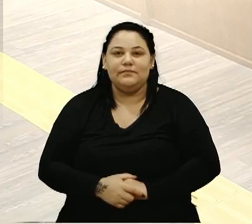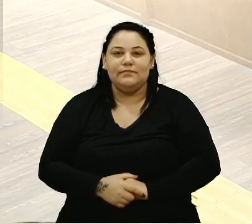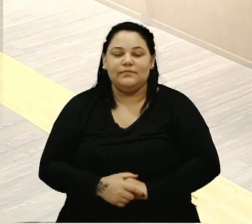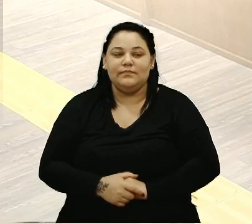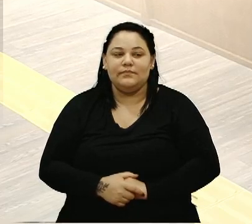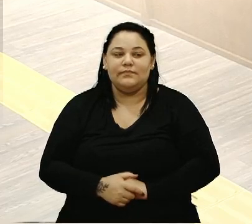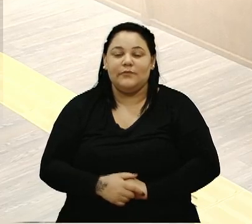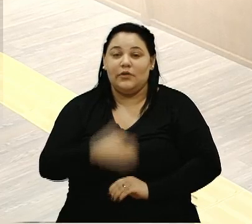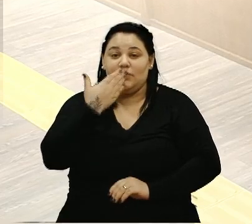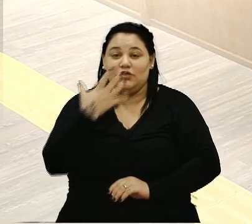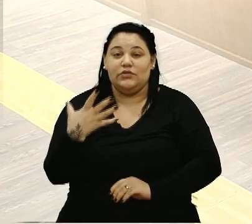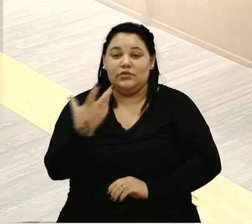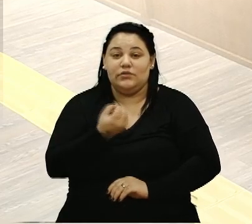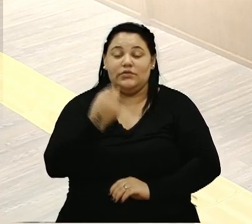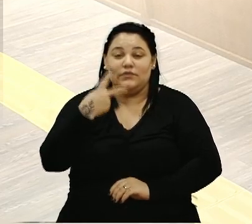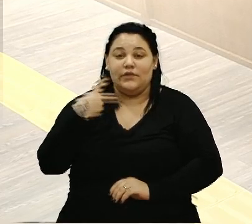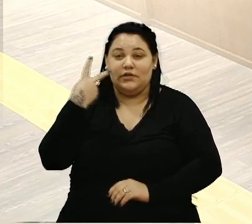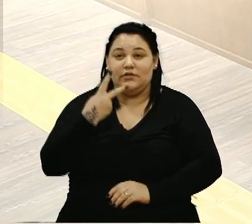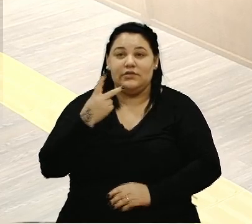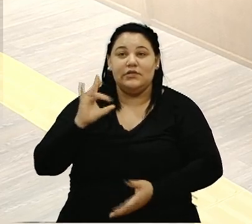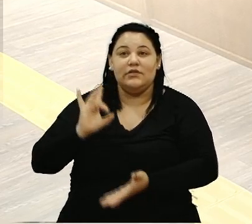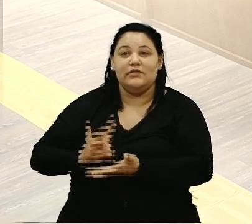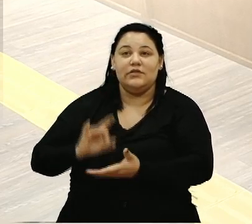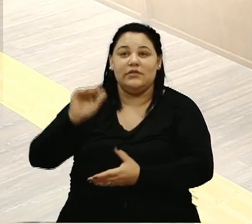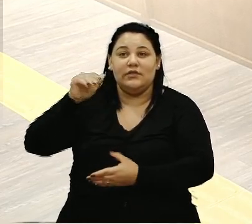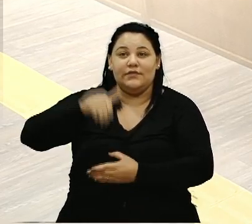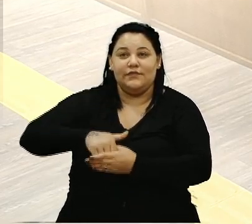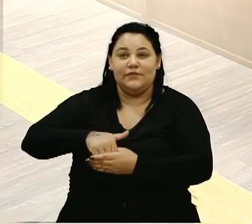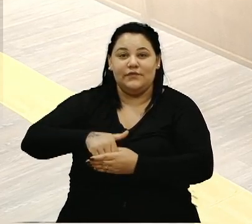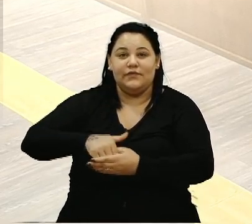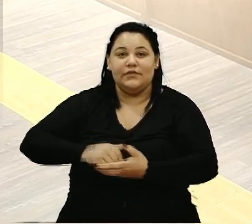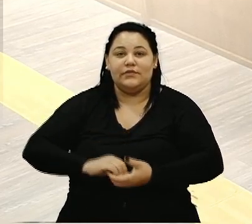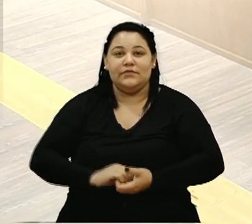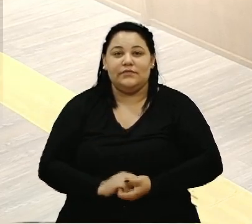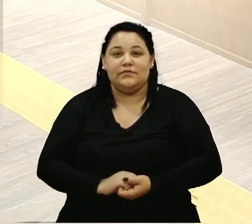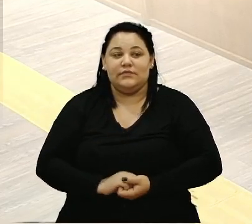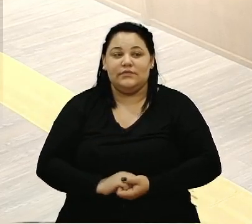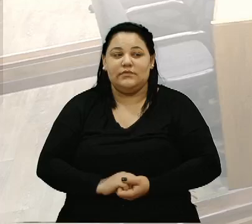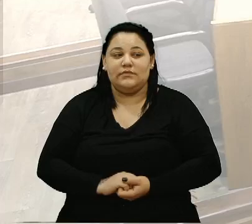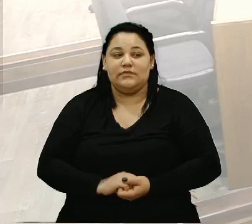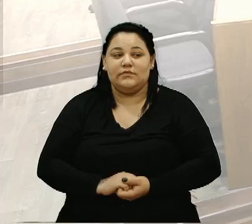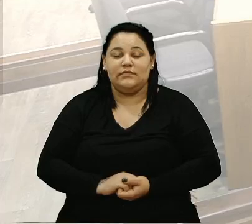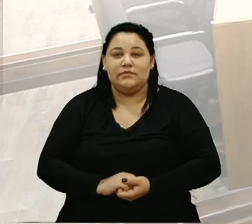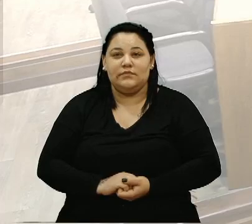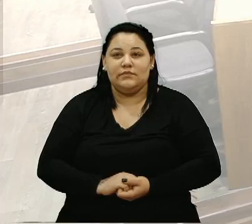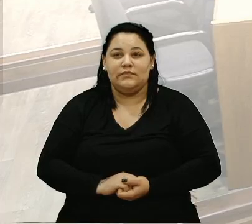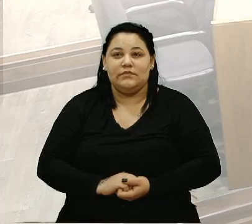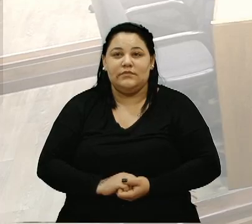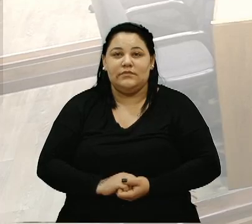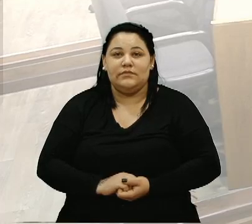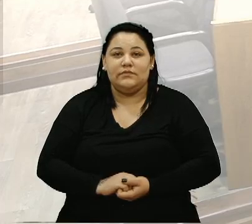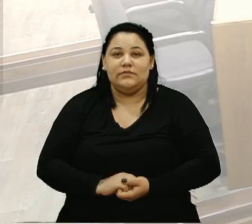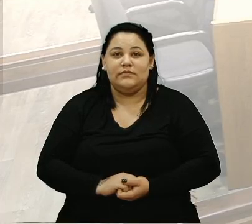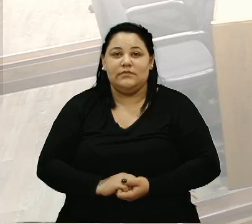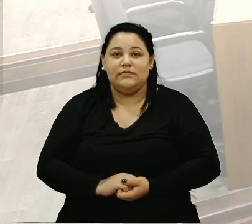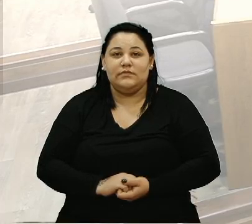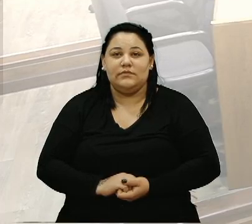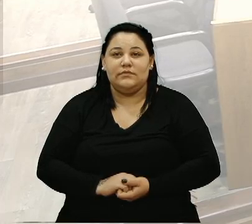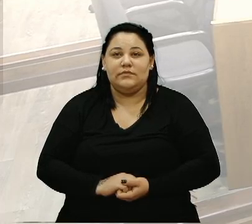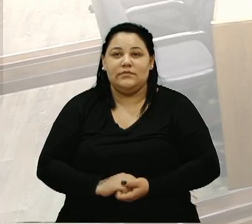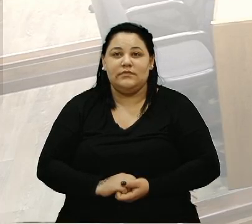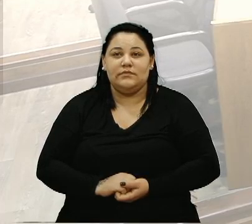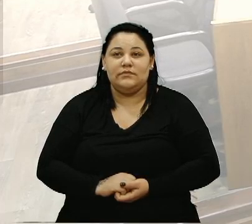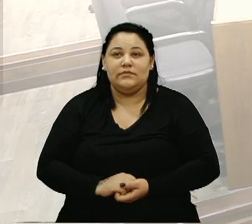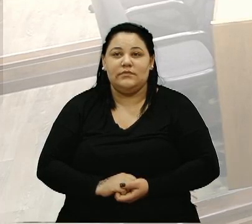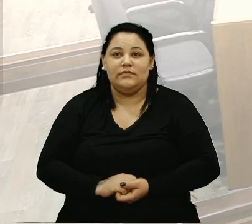Solicito às vereadoras e vereadores que registrem os seus votos. Segura um pouquinho só, segundo